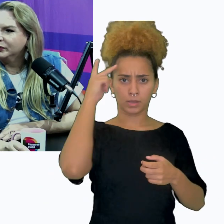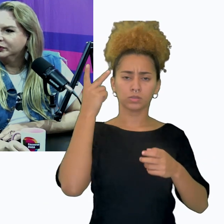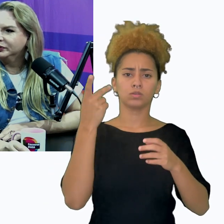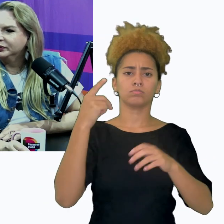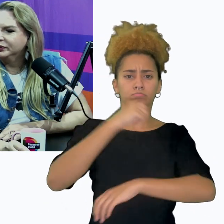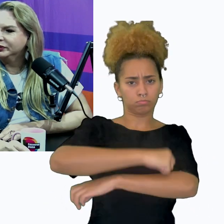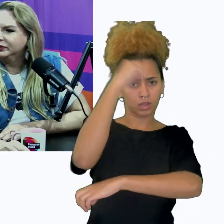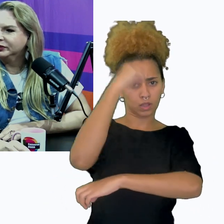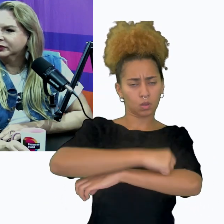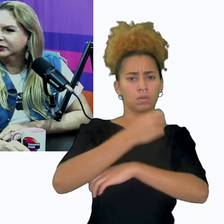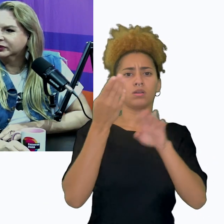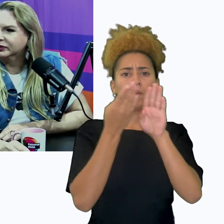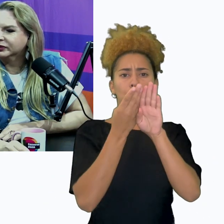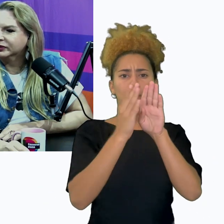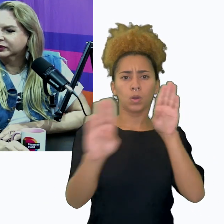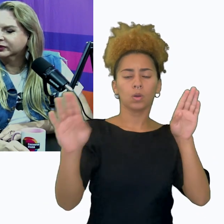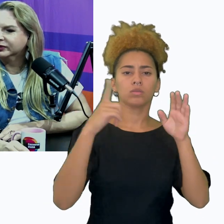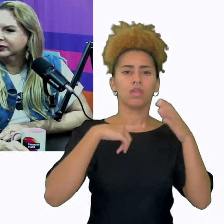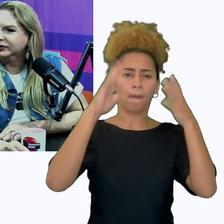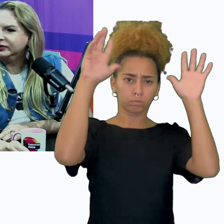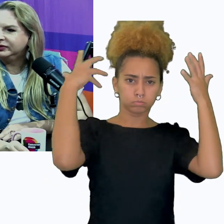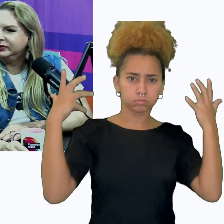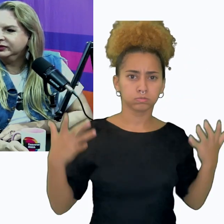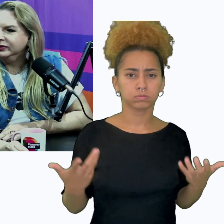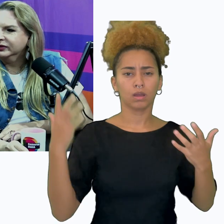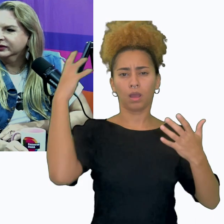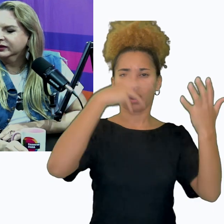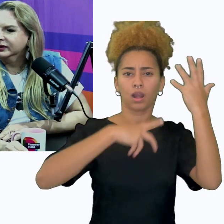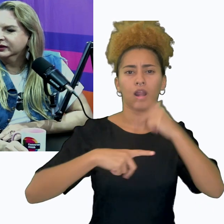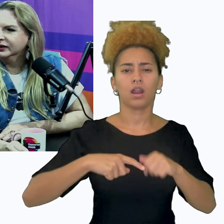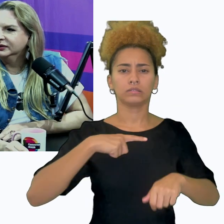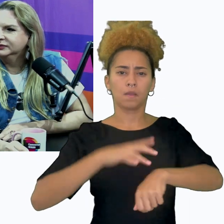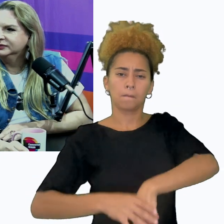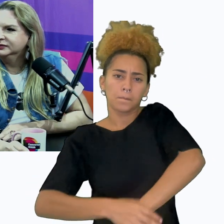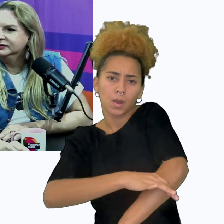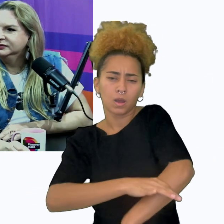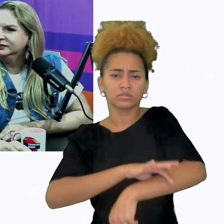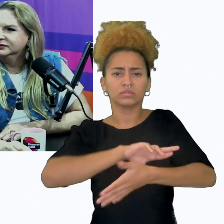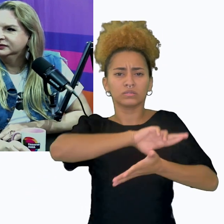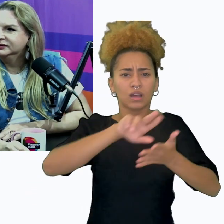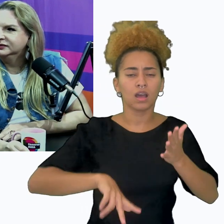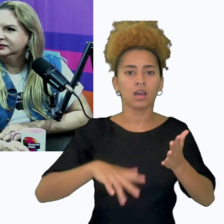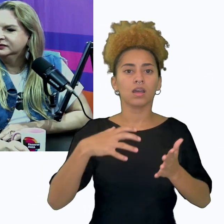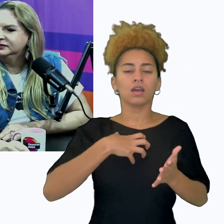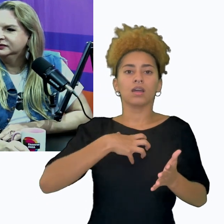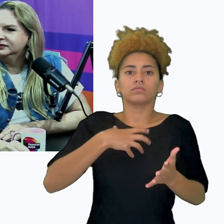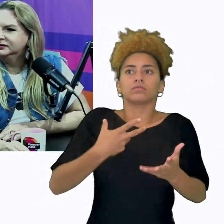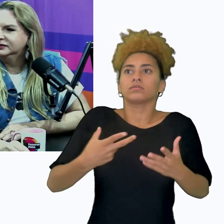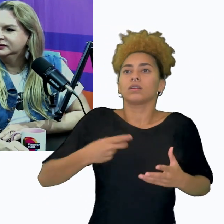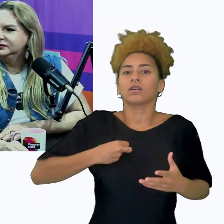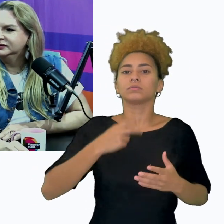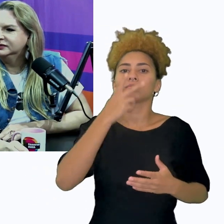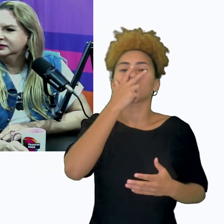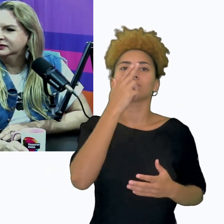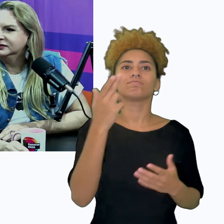de coisa, o Demi abriu o guarda-roupa dele, viu o closet dele, cheio de perucas, cheio de coisas maravilhosas, botas. Aquilo me